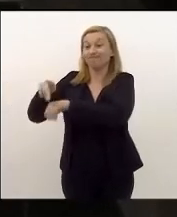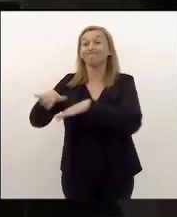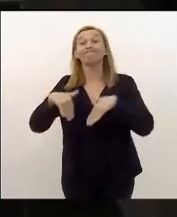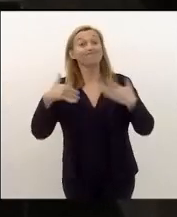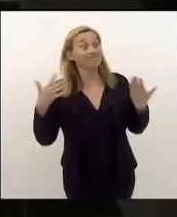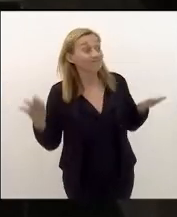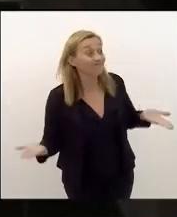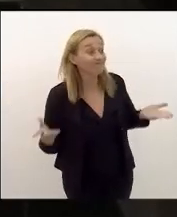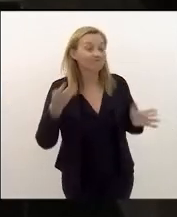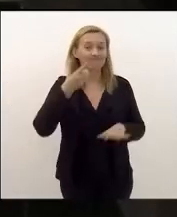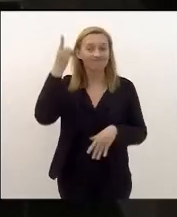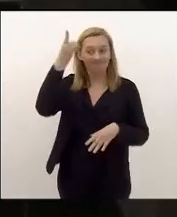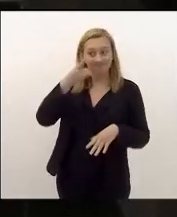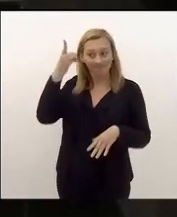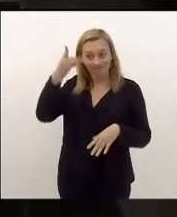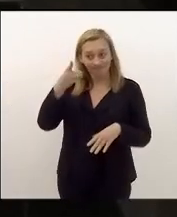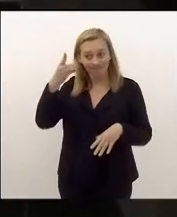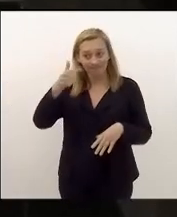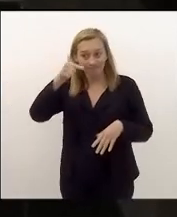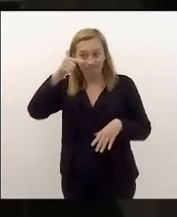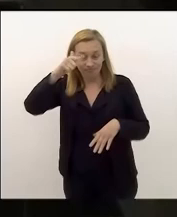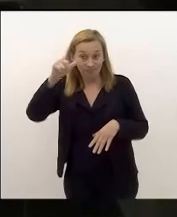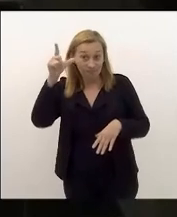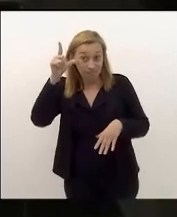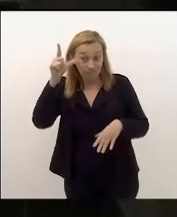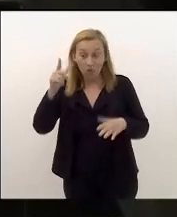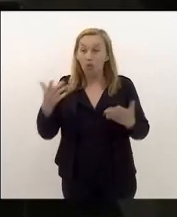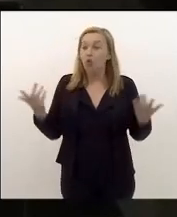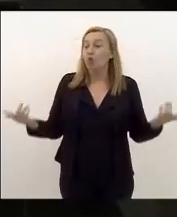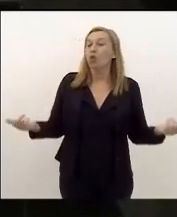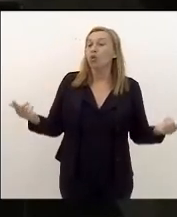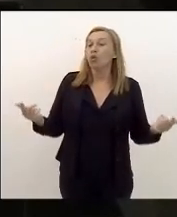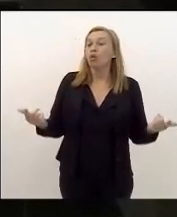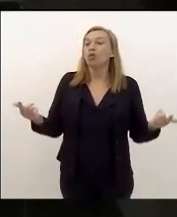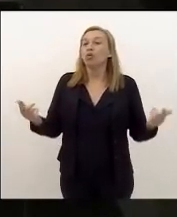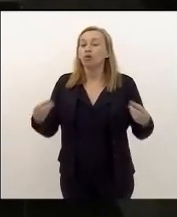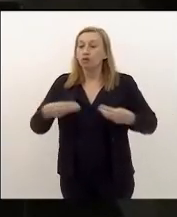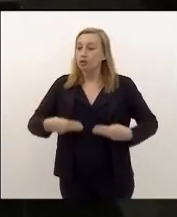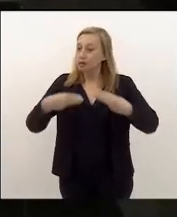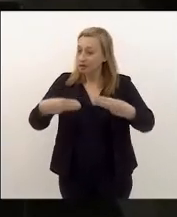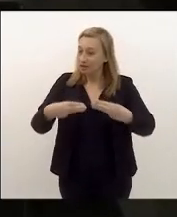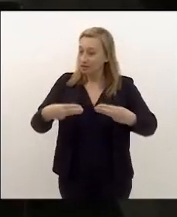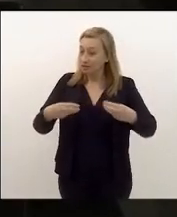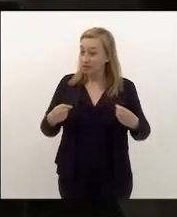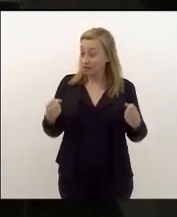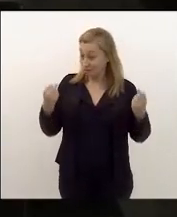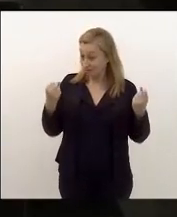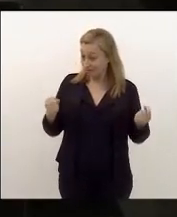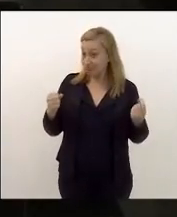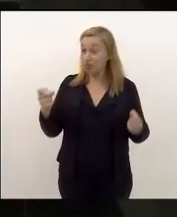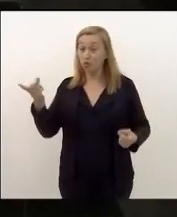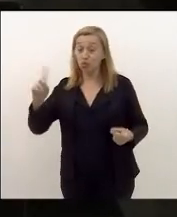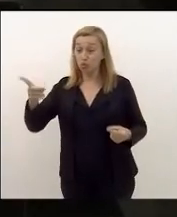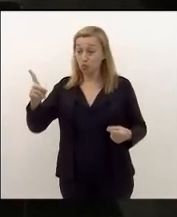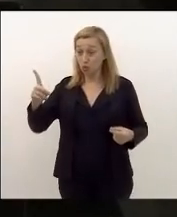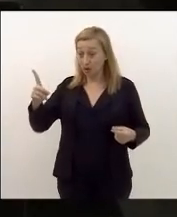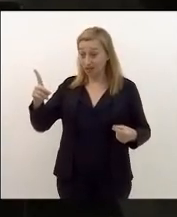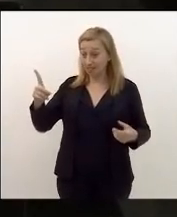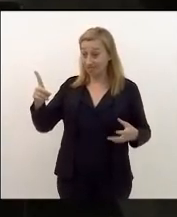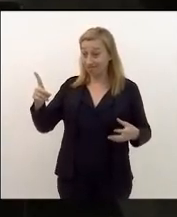ministro que aposta do dólar como grande investimento em paraíso fiscal, mesmo